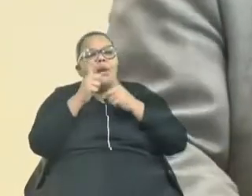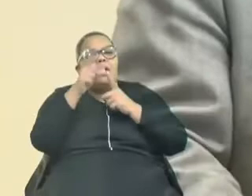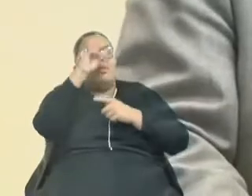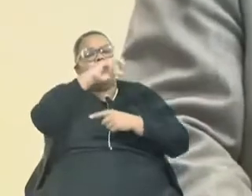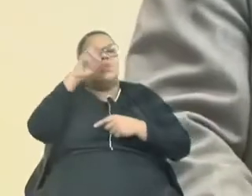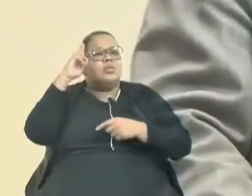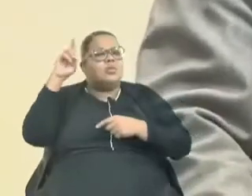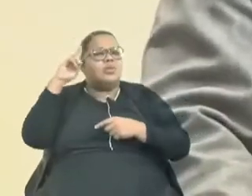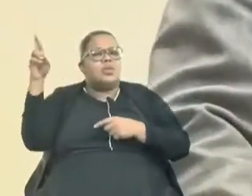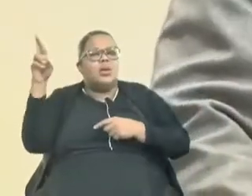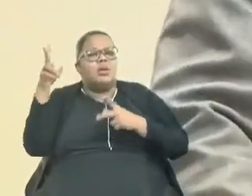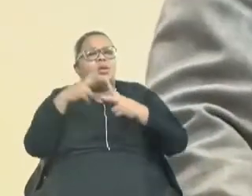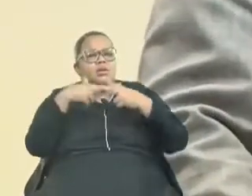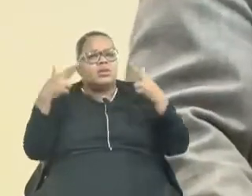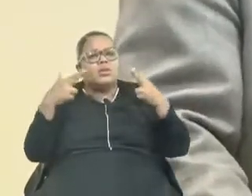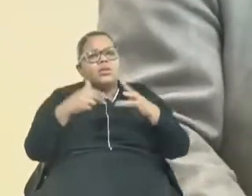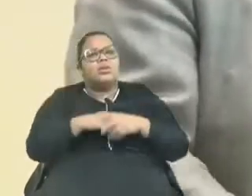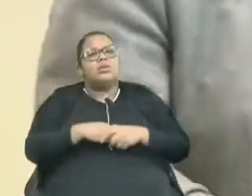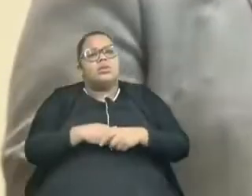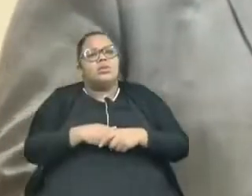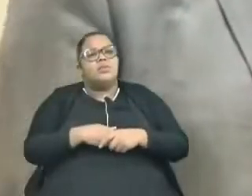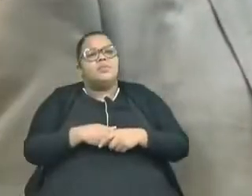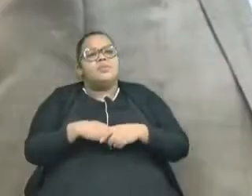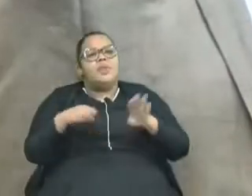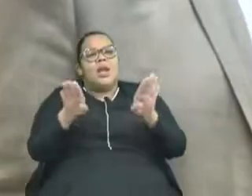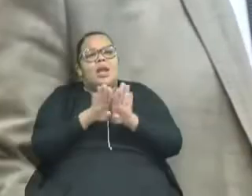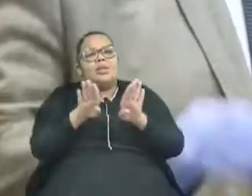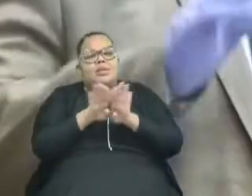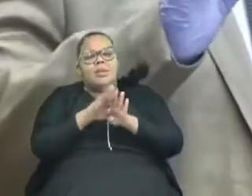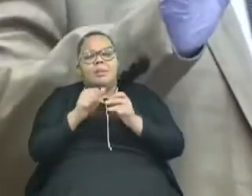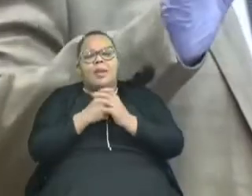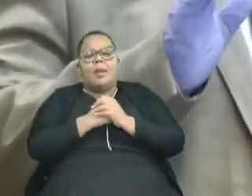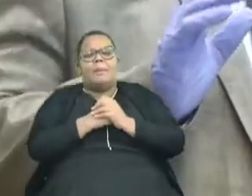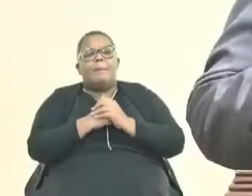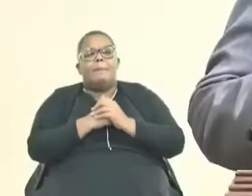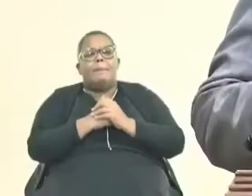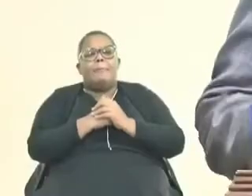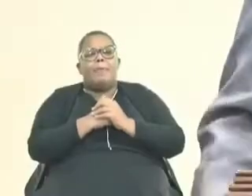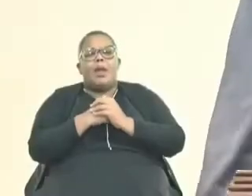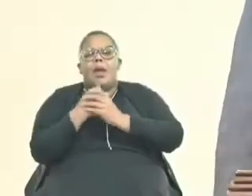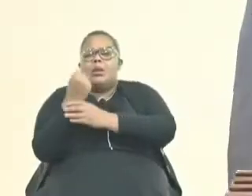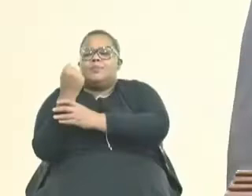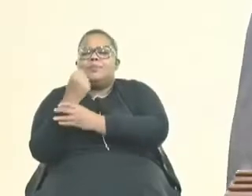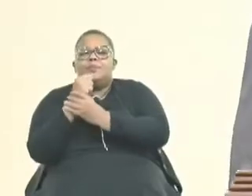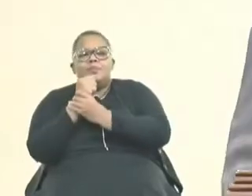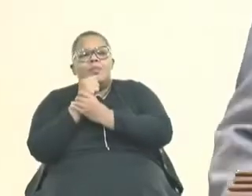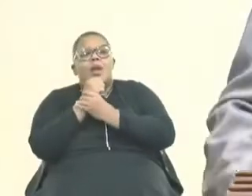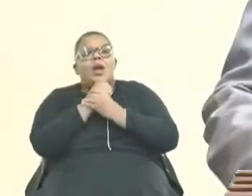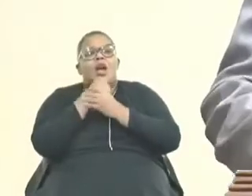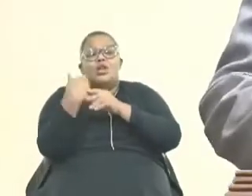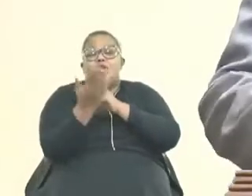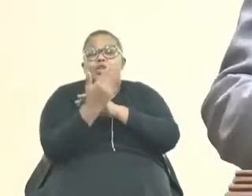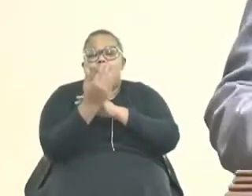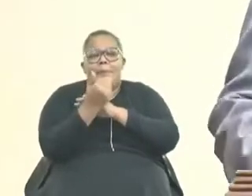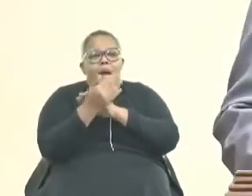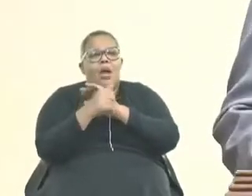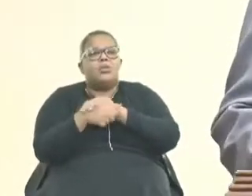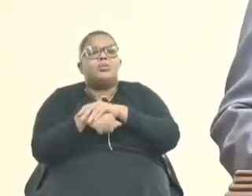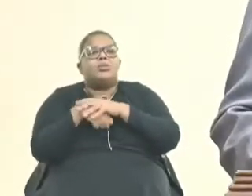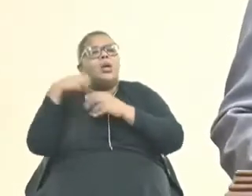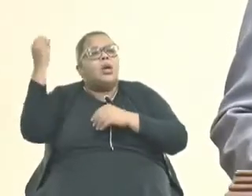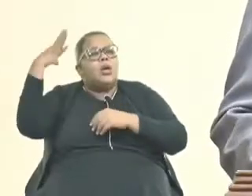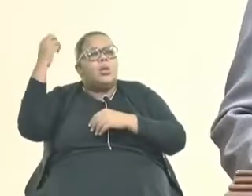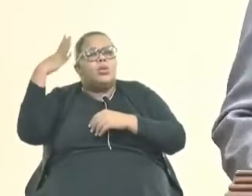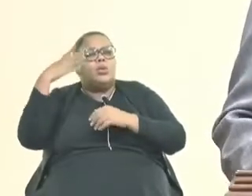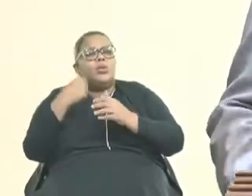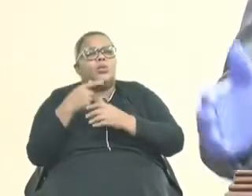relata bem isso esse casal também era chamado de Candelabro ou menor ar servia para que os